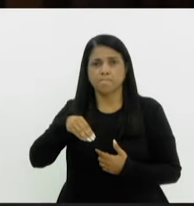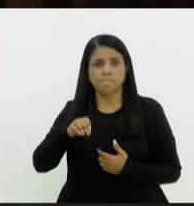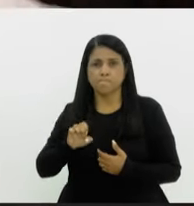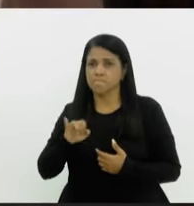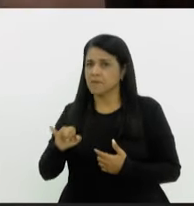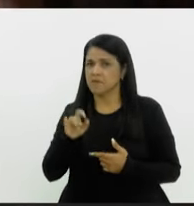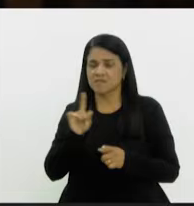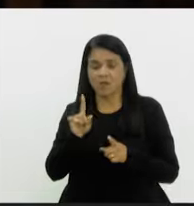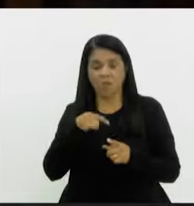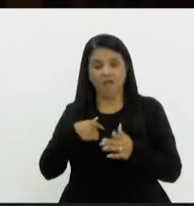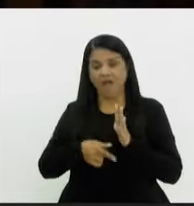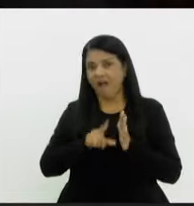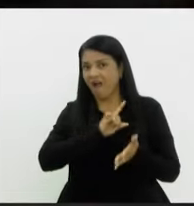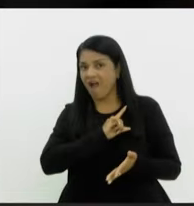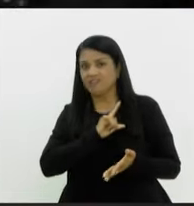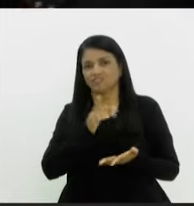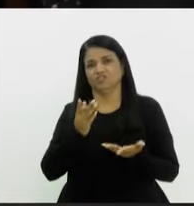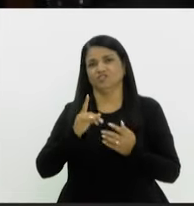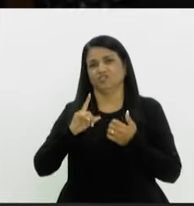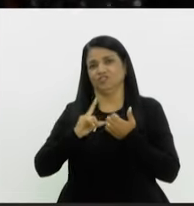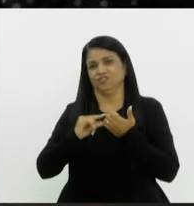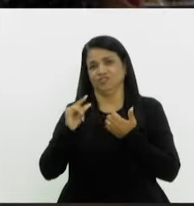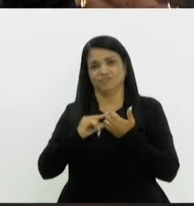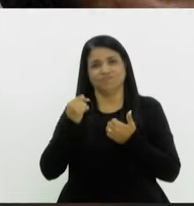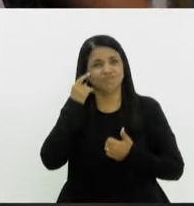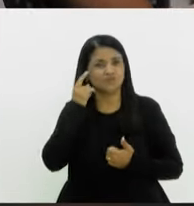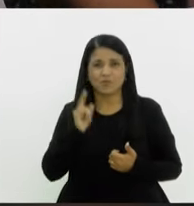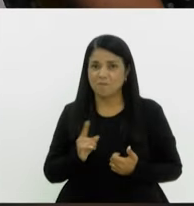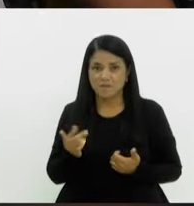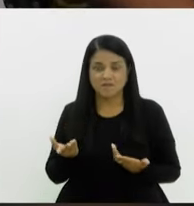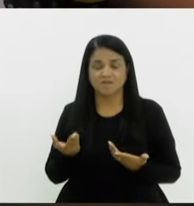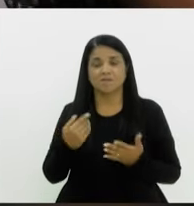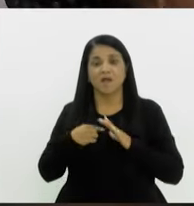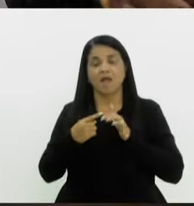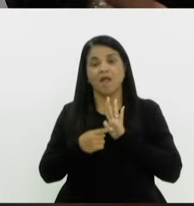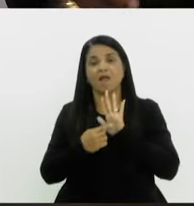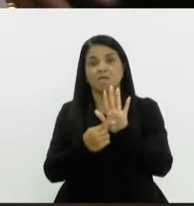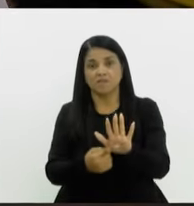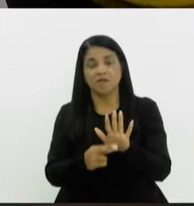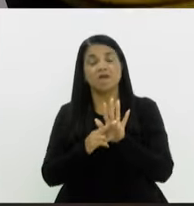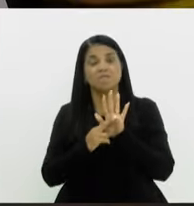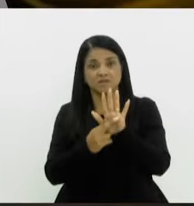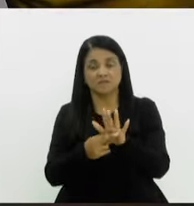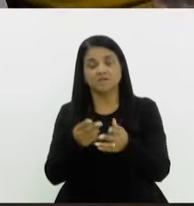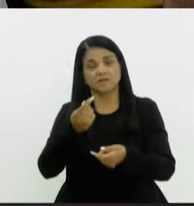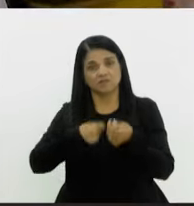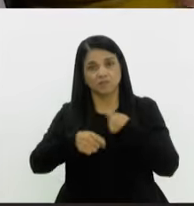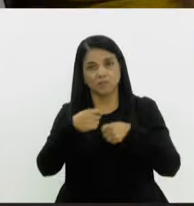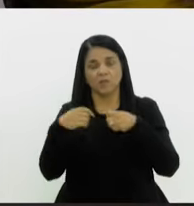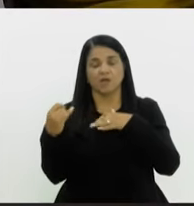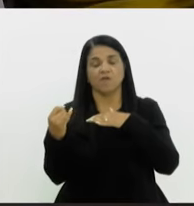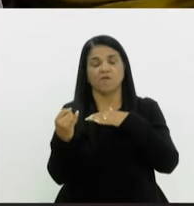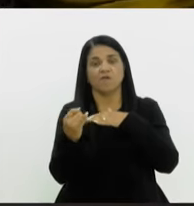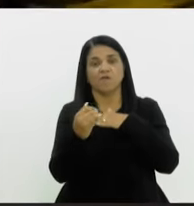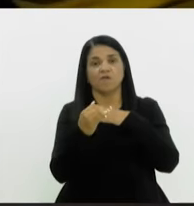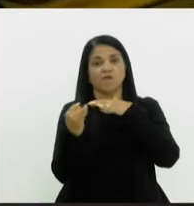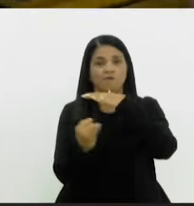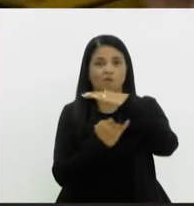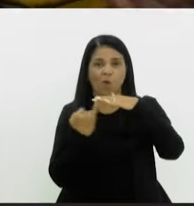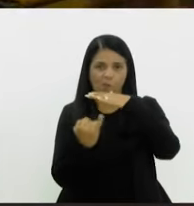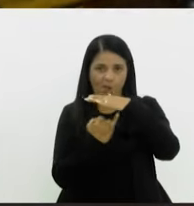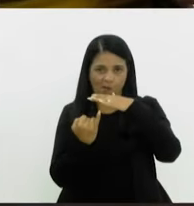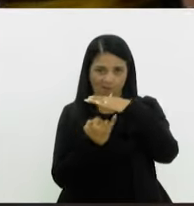elas não t nem noção que elas empreendem mas o que elas representam na economia formal eu que tenho honra de caminhar com vocês viu obrigada